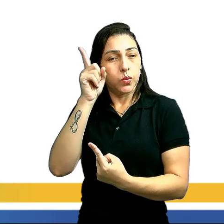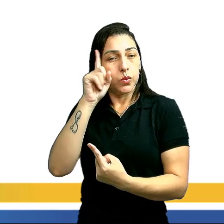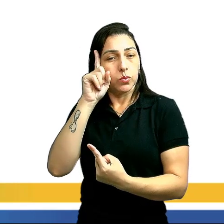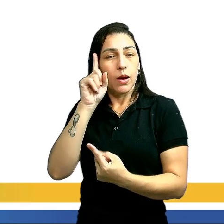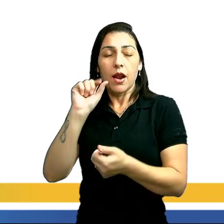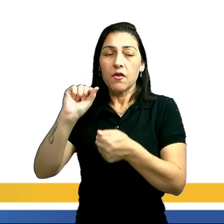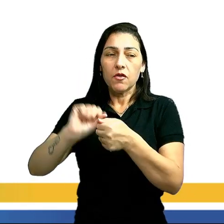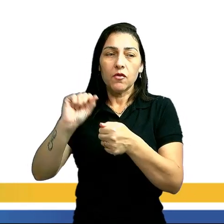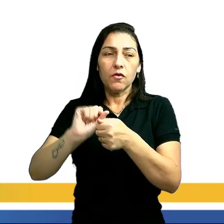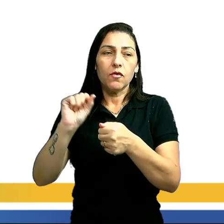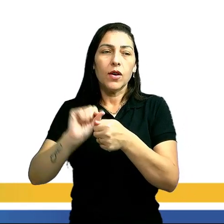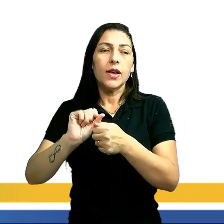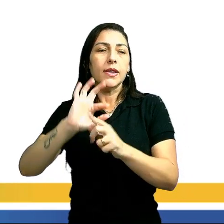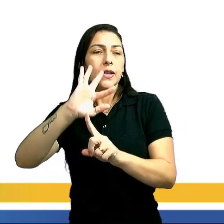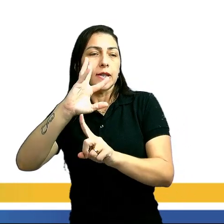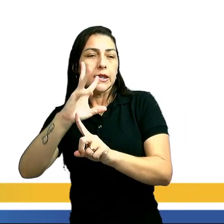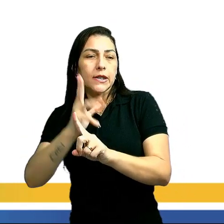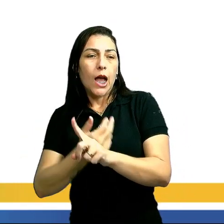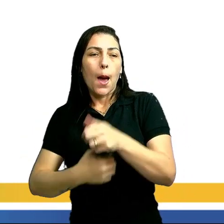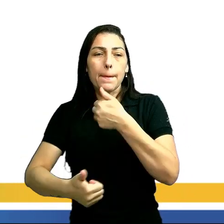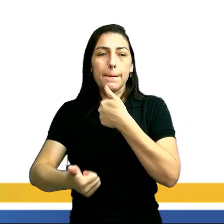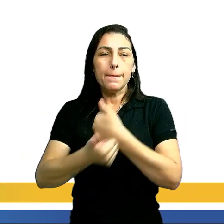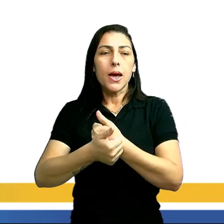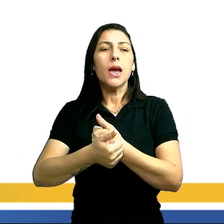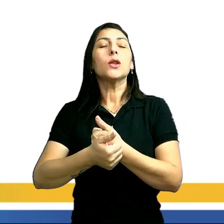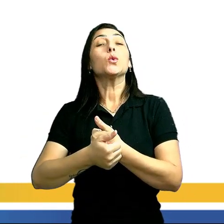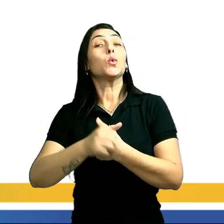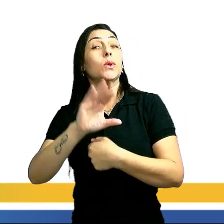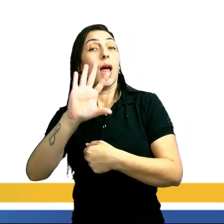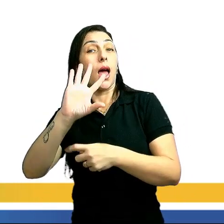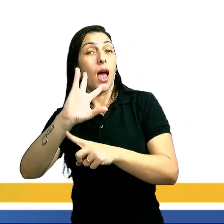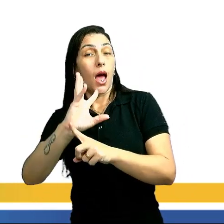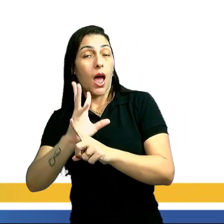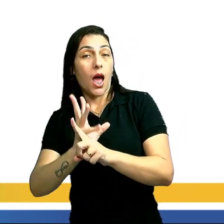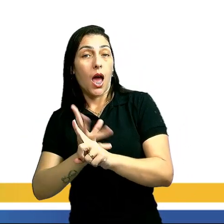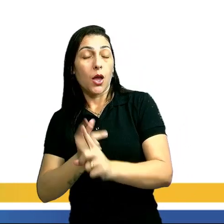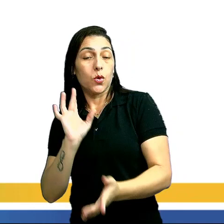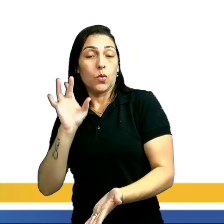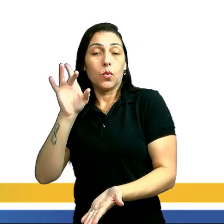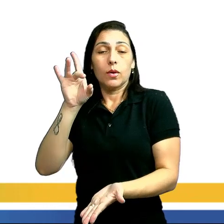objetos cotidianos para a confecção da obra de arte,